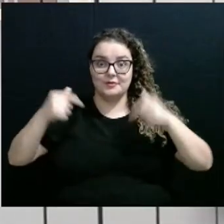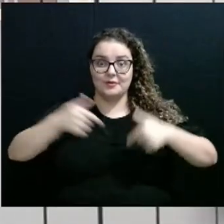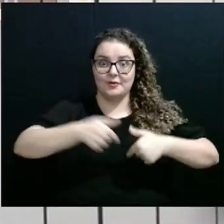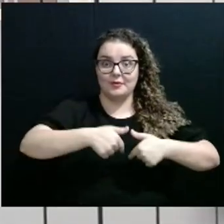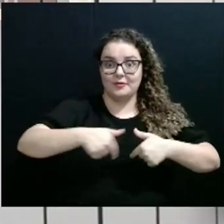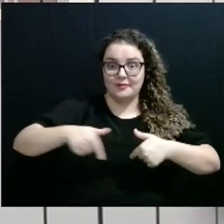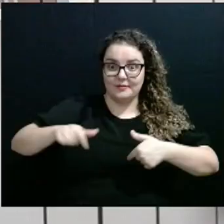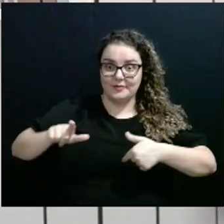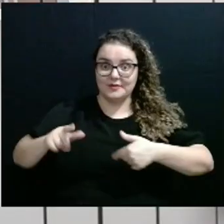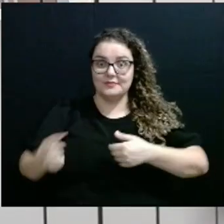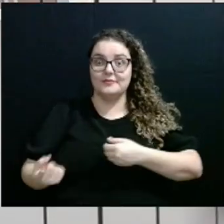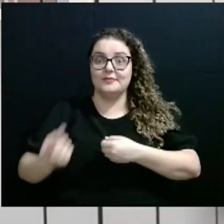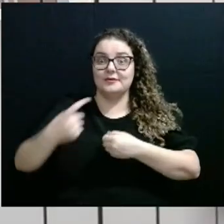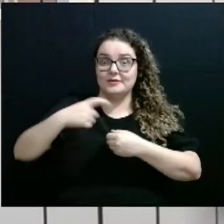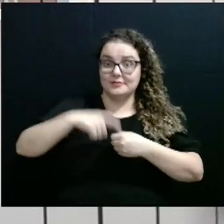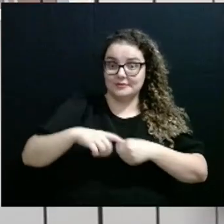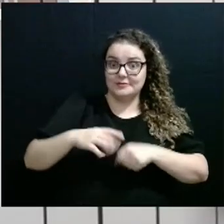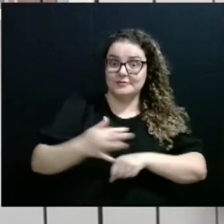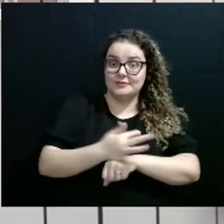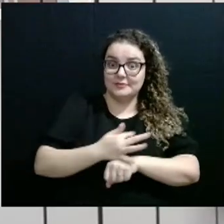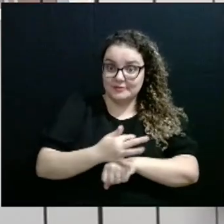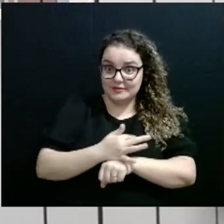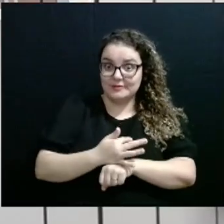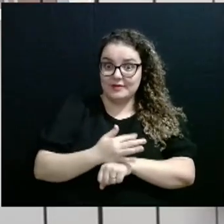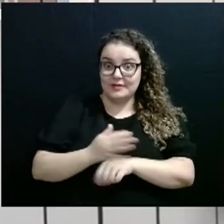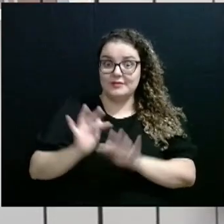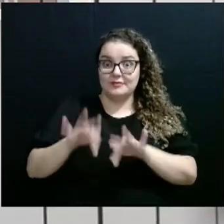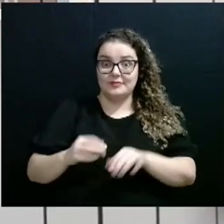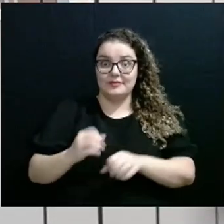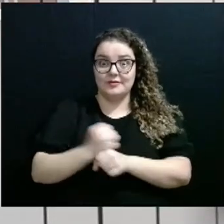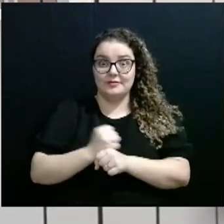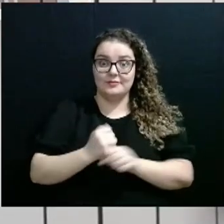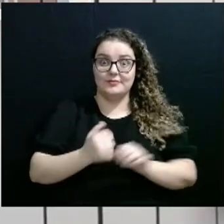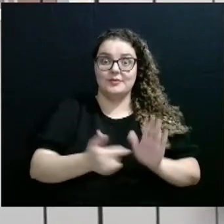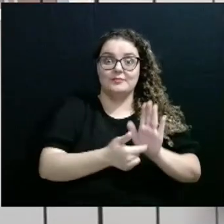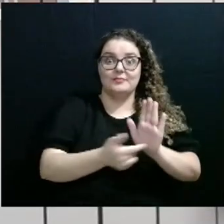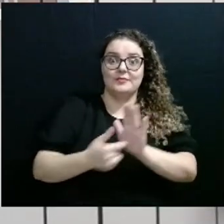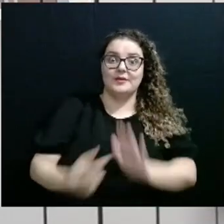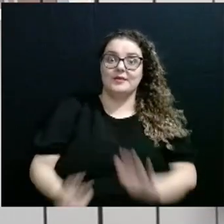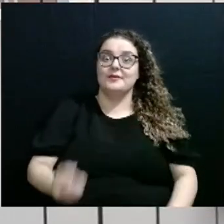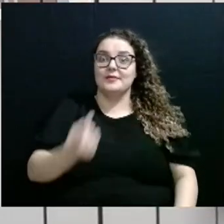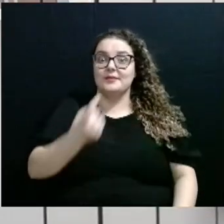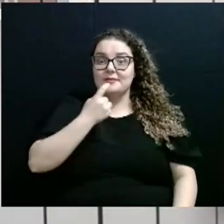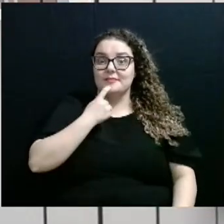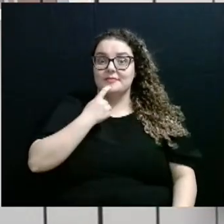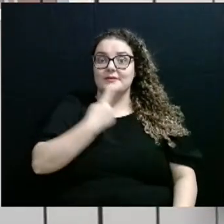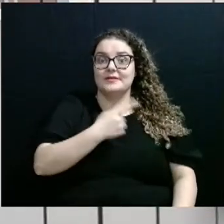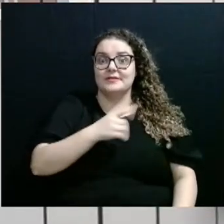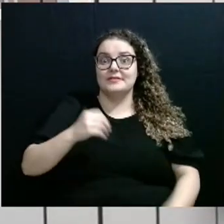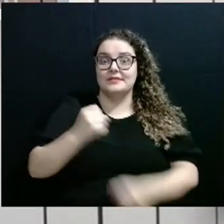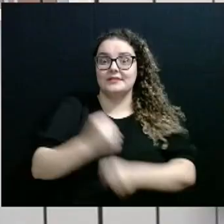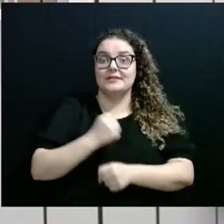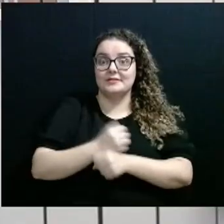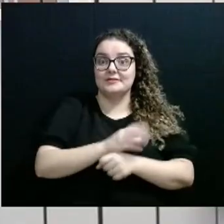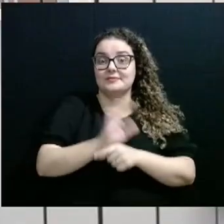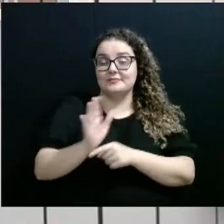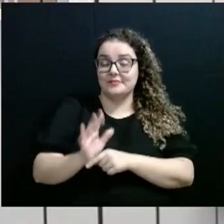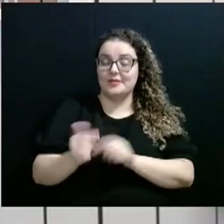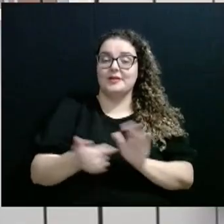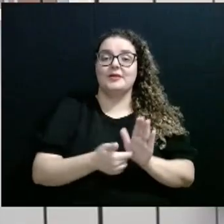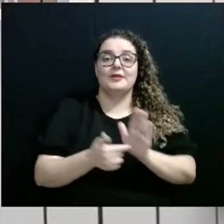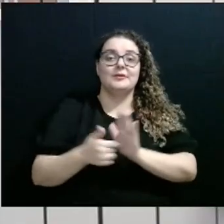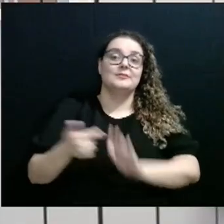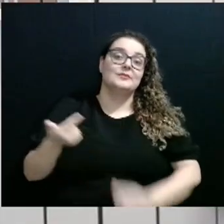do recesso de fim de ano com uma exposição Campinas 100 anos de cinema. A mostra permanente e